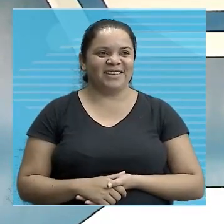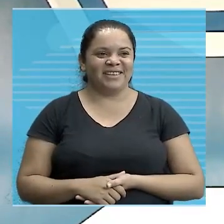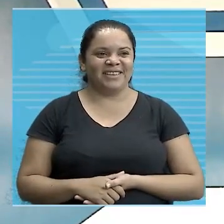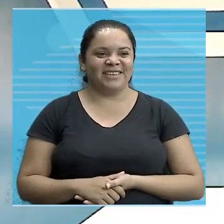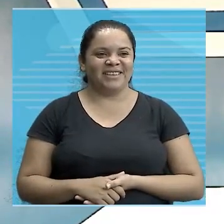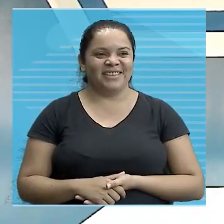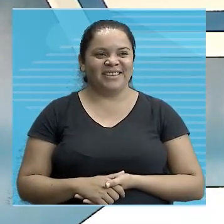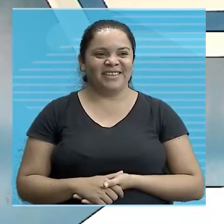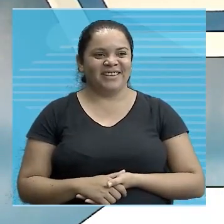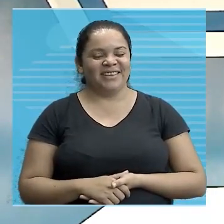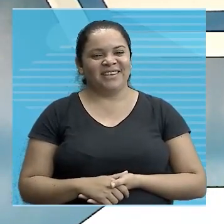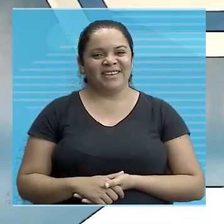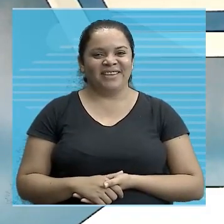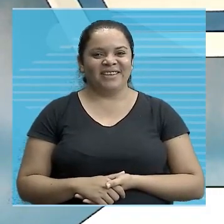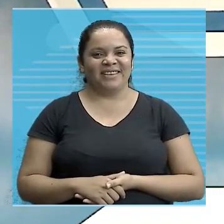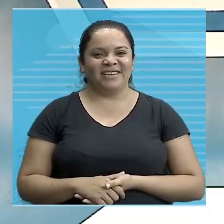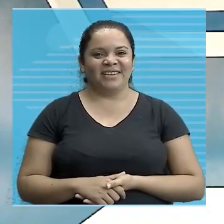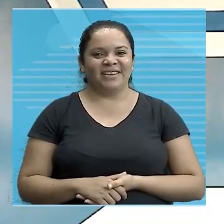Bancada.